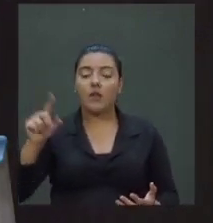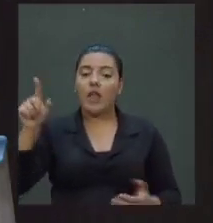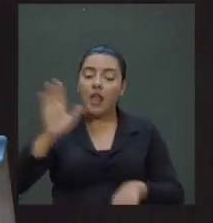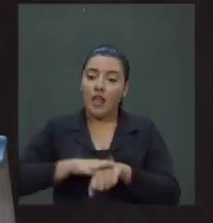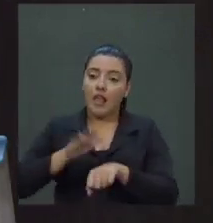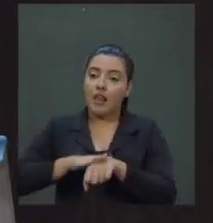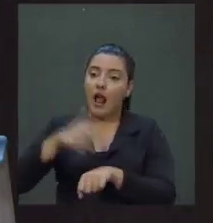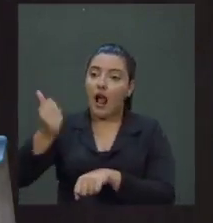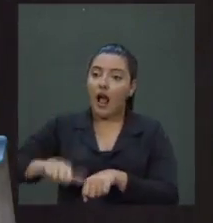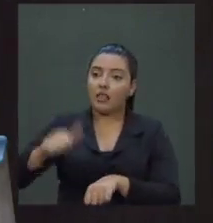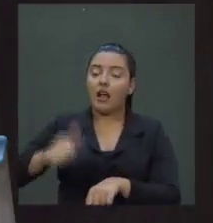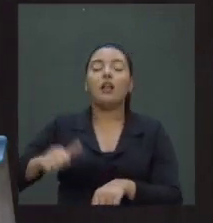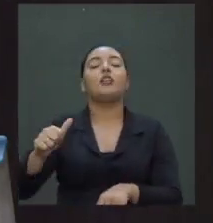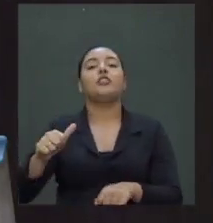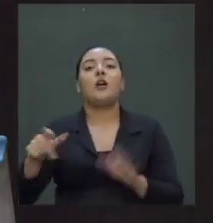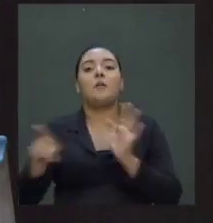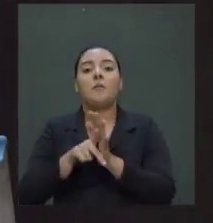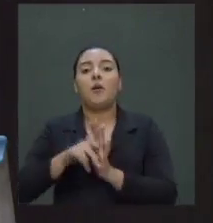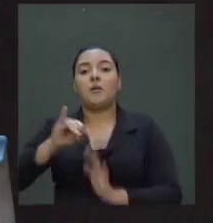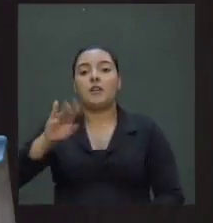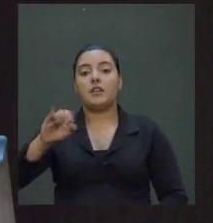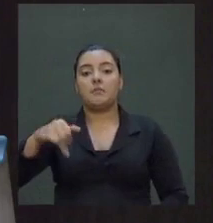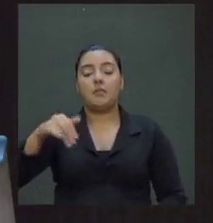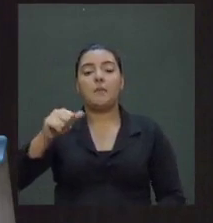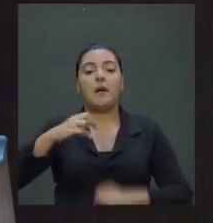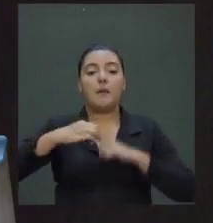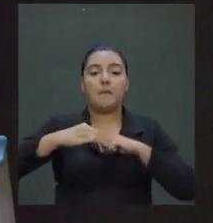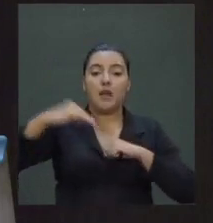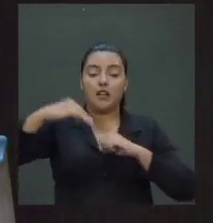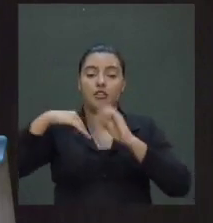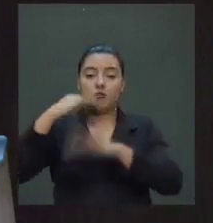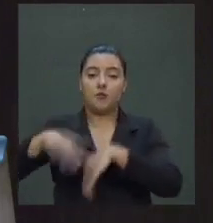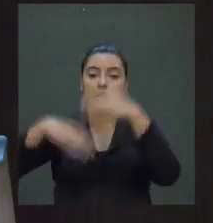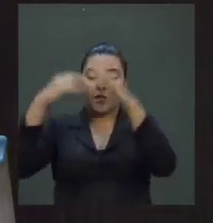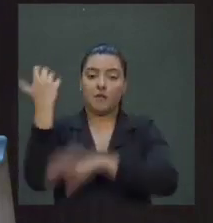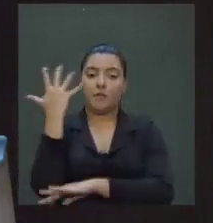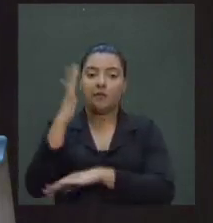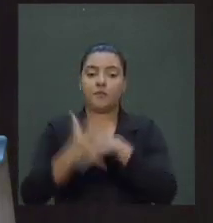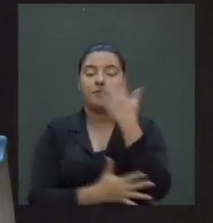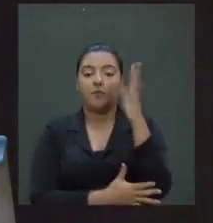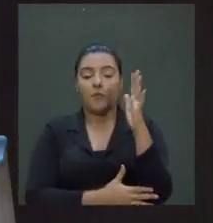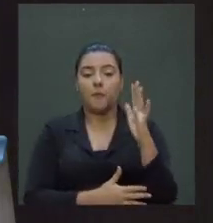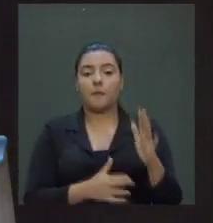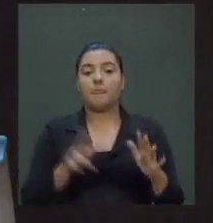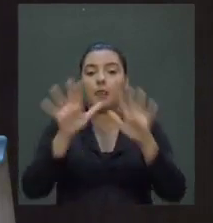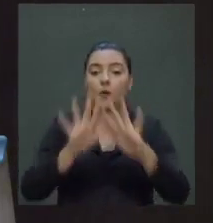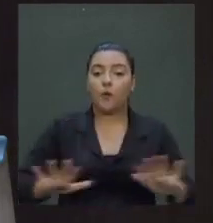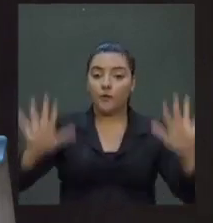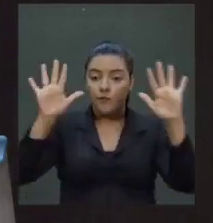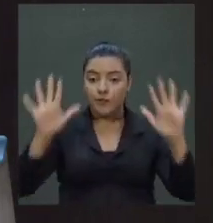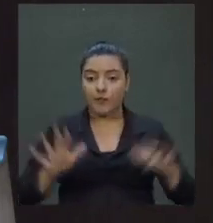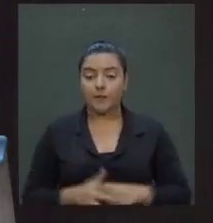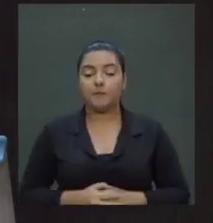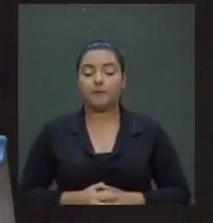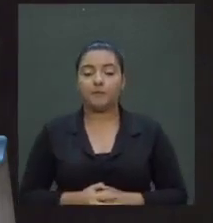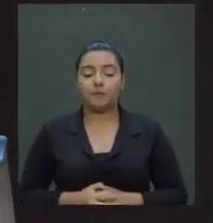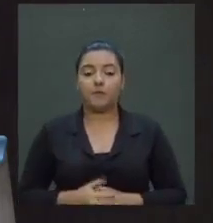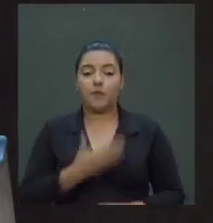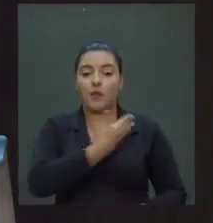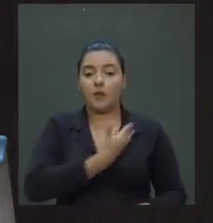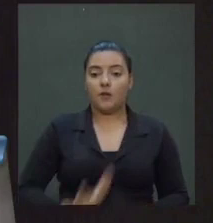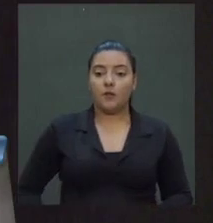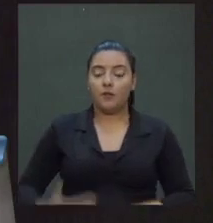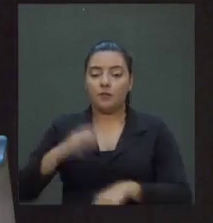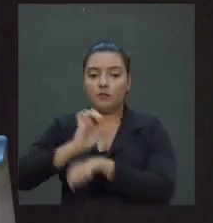ambiental do IBAMA, concursado, mestre em desenvolvimento e meio ambiente, Prodema, da Universidade Federal do Ceará, governador